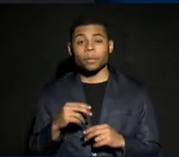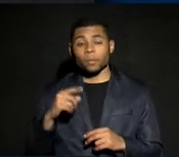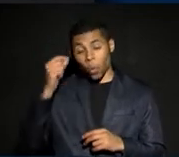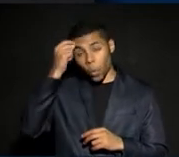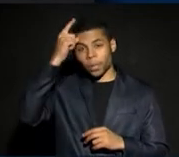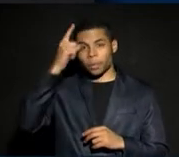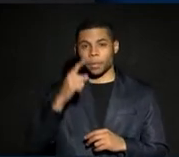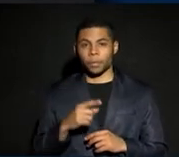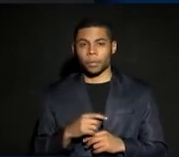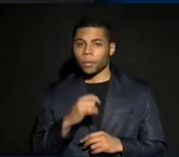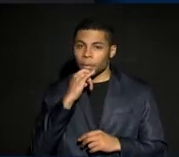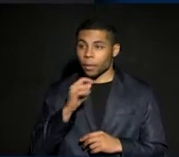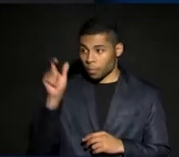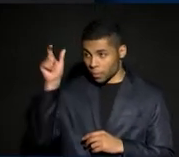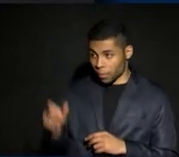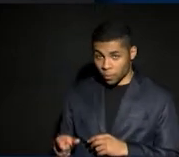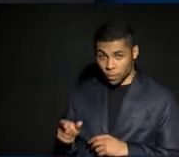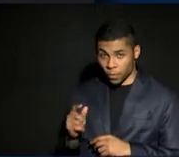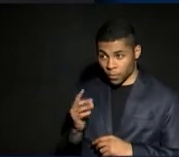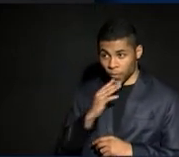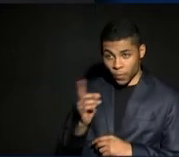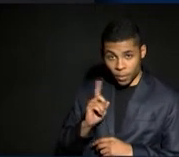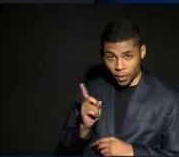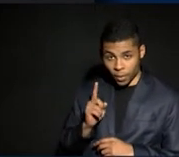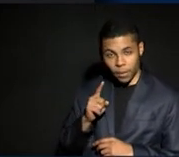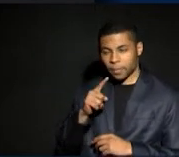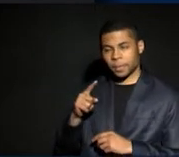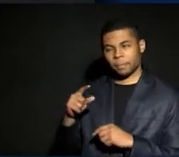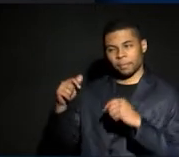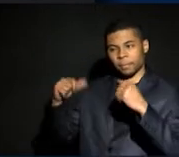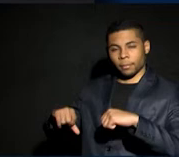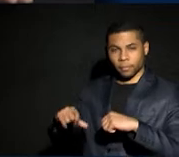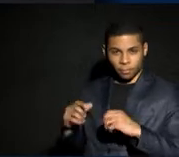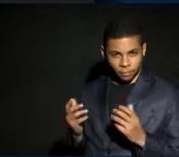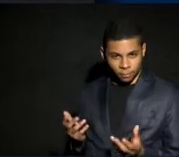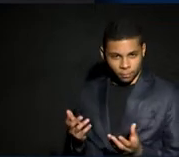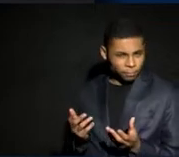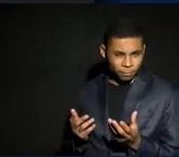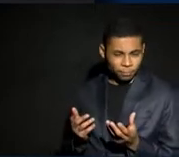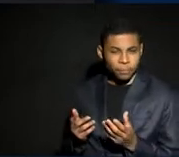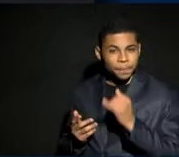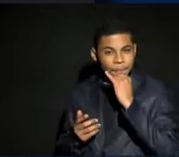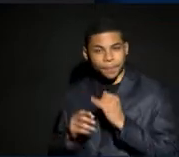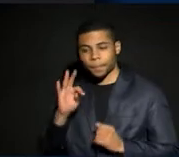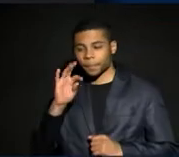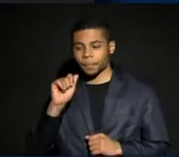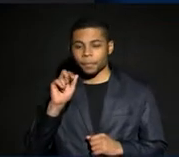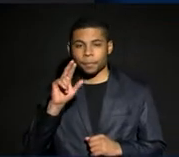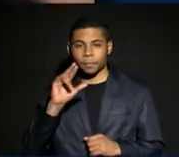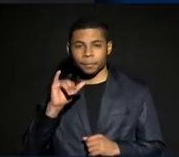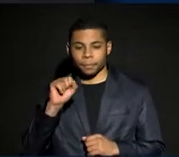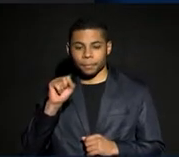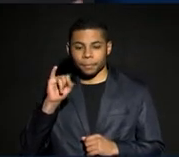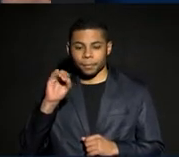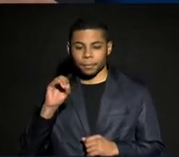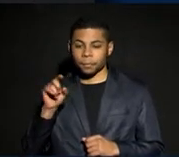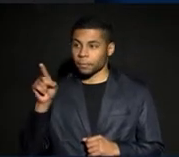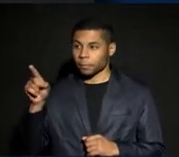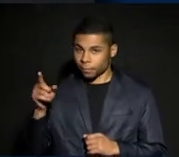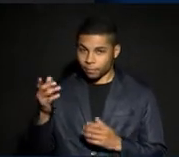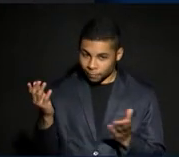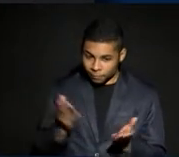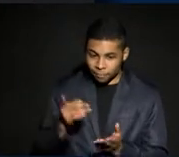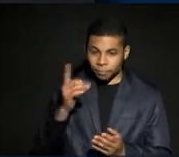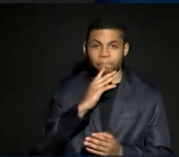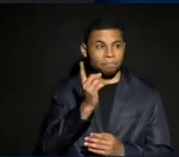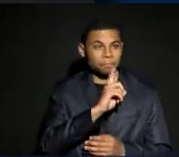não rejeita quem você não conhece. Nós estamos recebendo aqui de braços abertos o Tarcísio, e ele vai passar a ser conhecido agora.